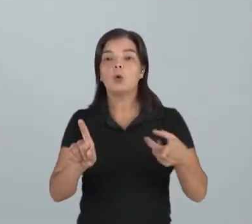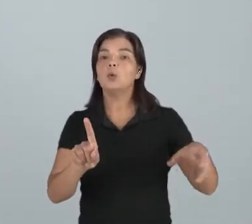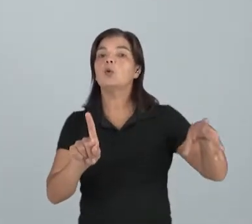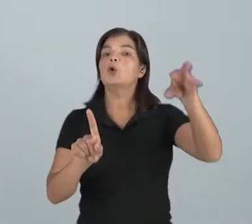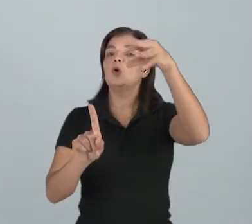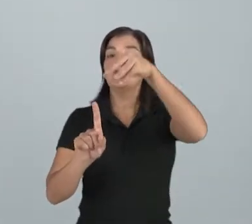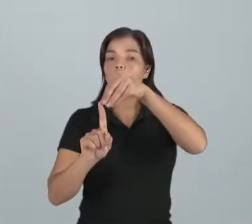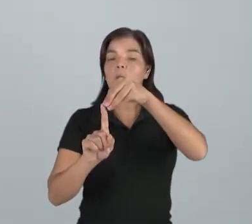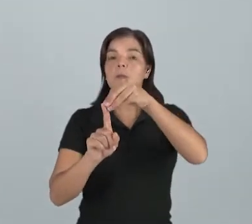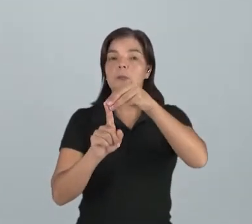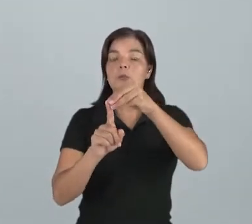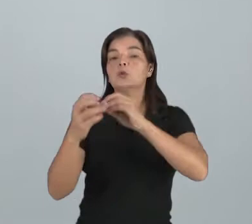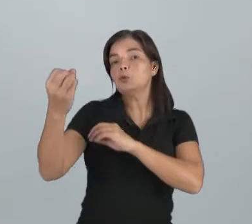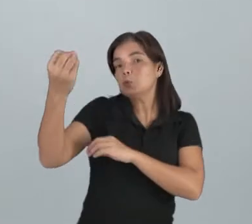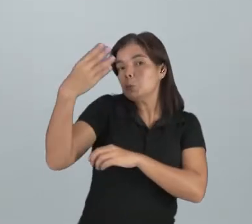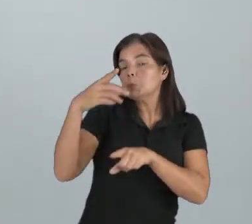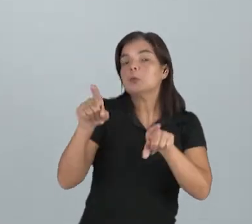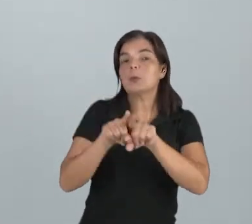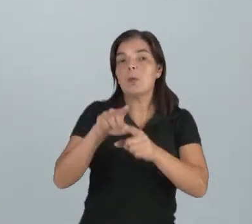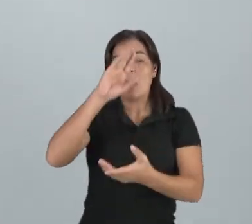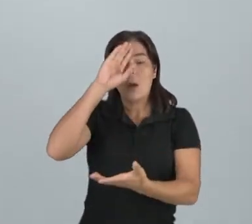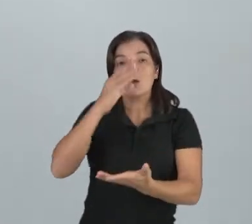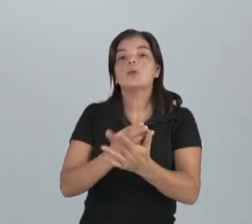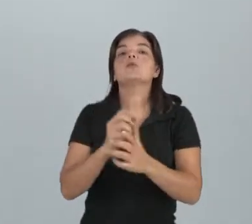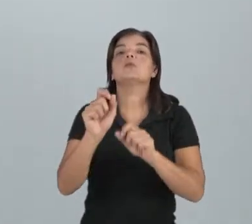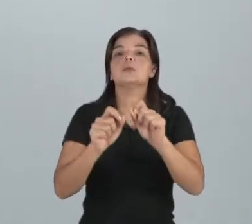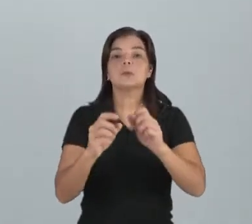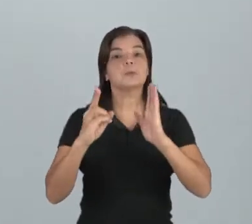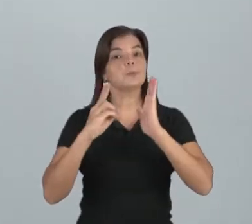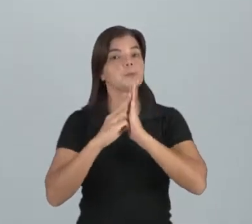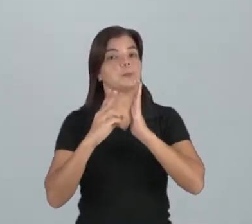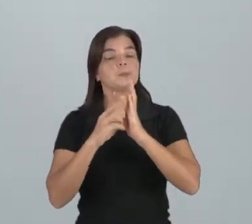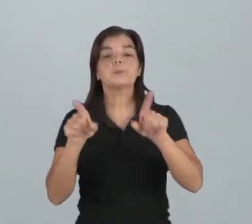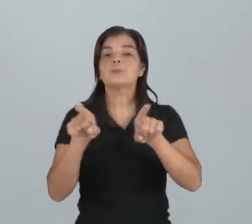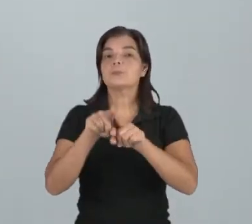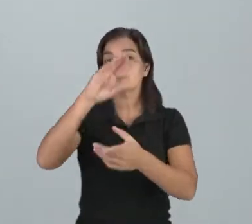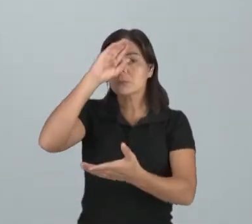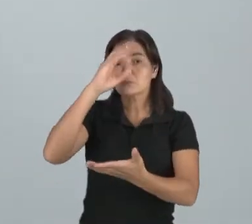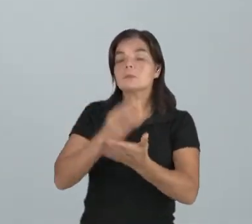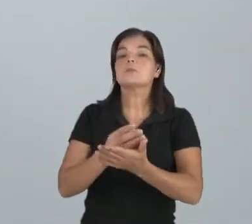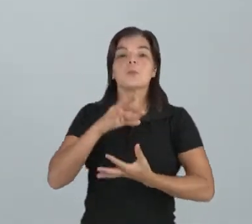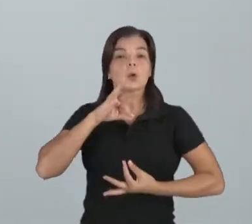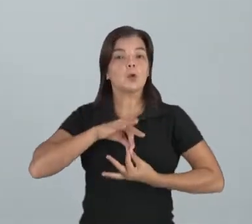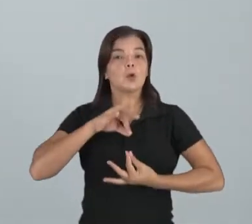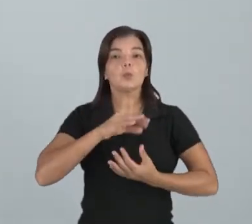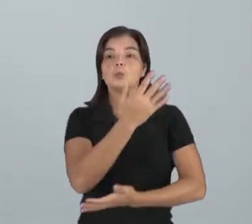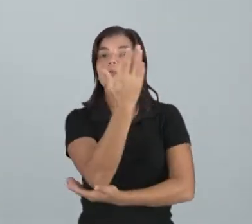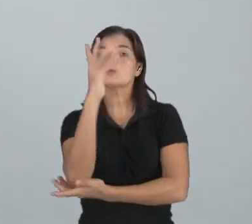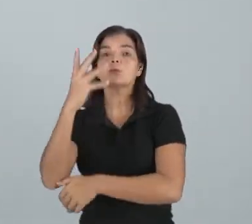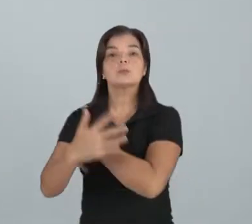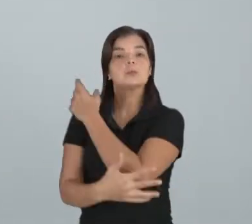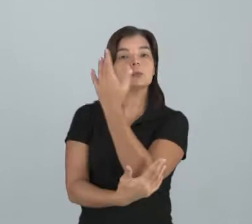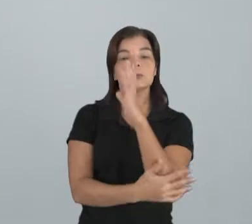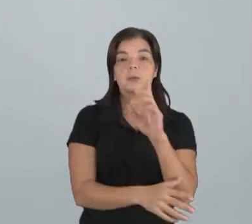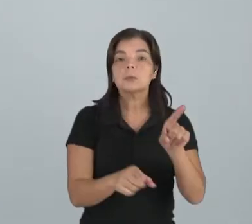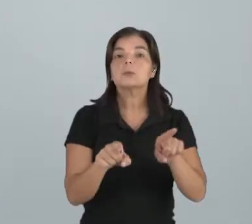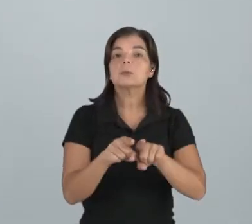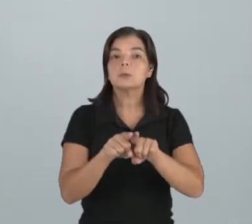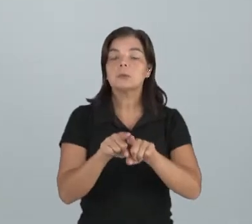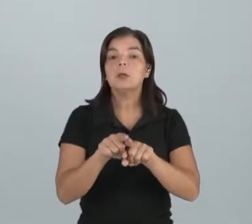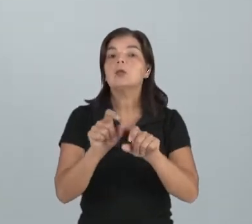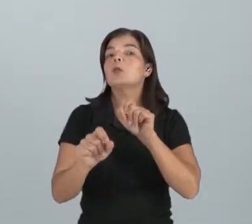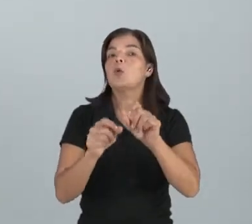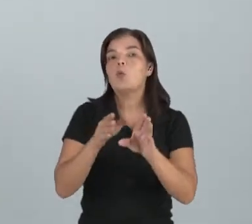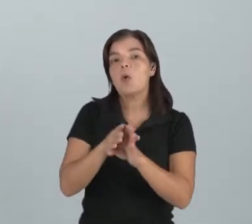luz que fazem mediação. Assim, eles acreditam, os indígenas também acreditam em espíritos da floresta. Então, a